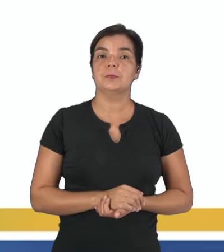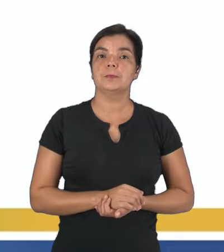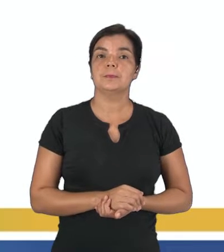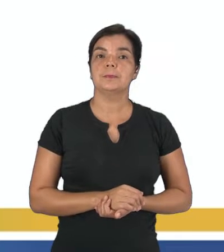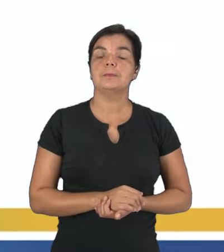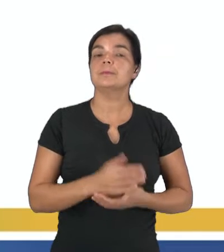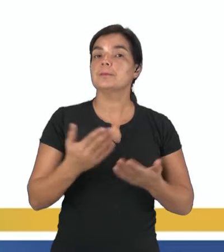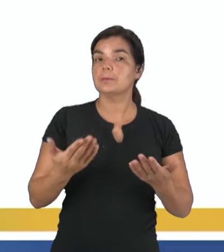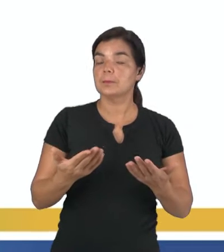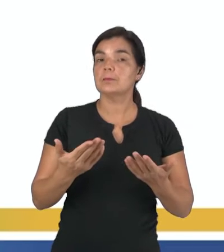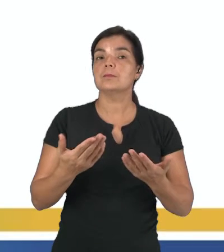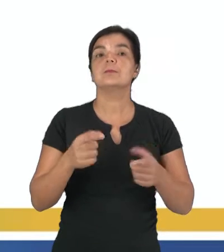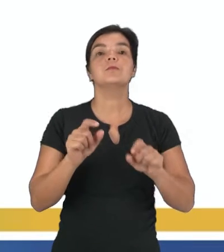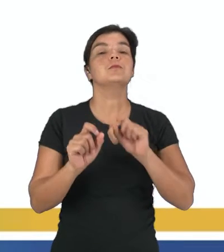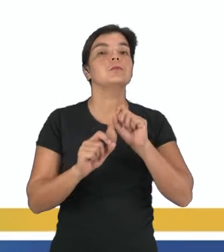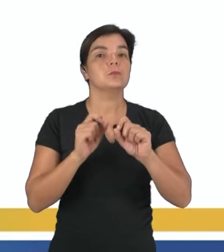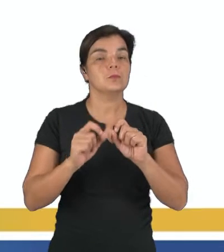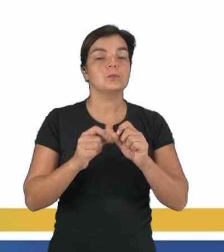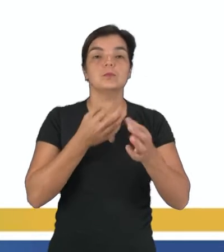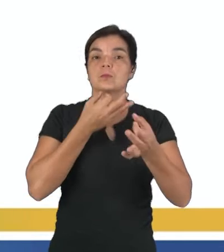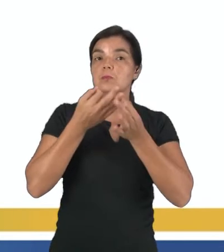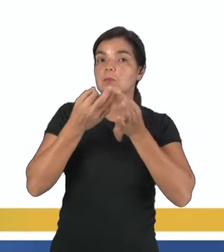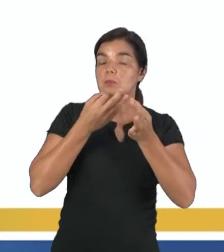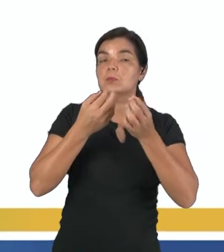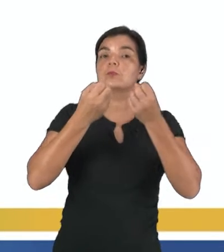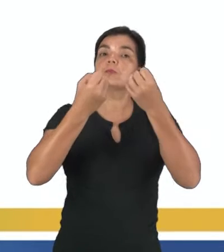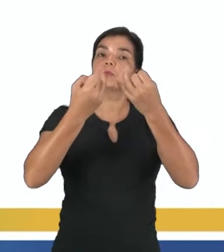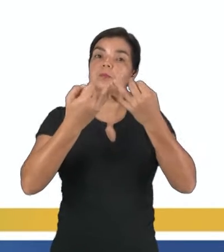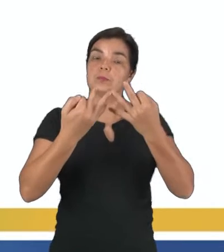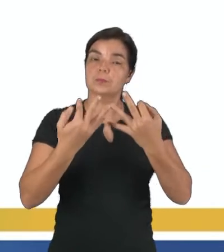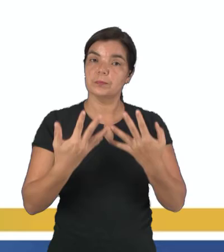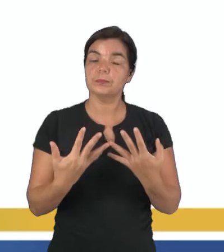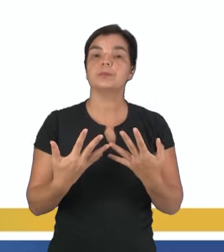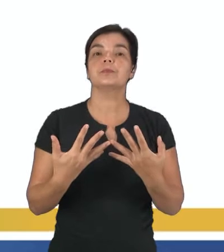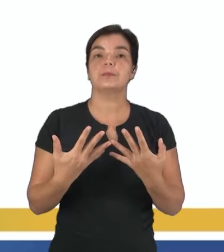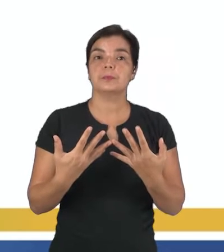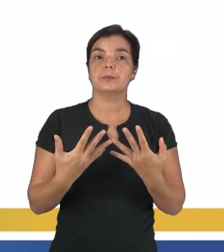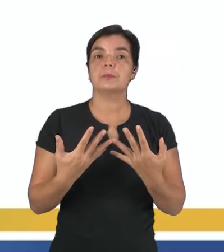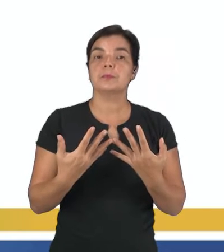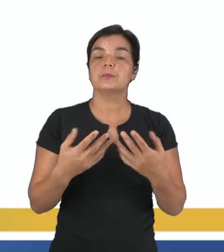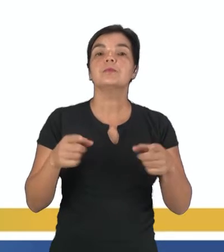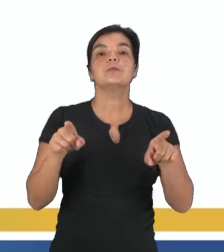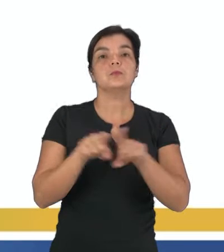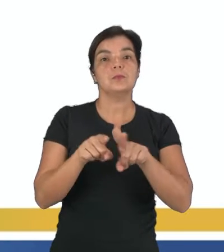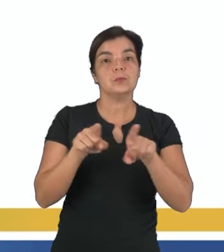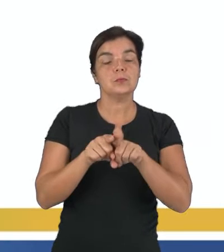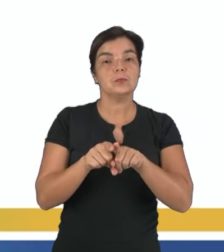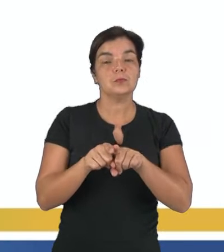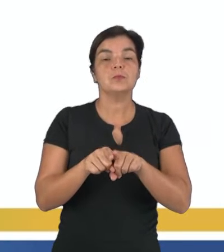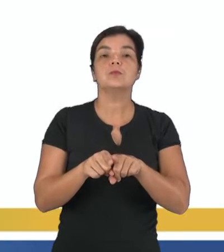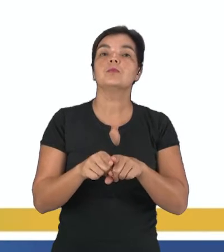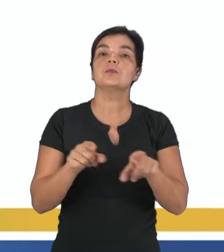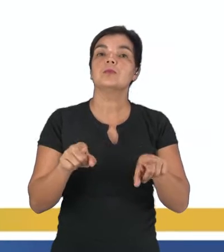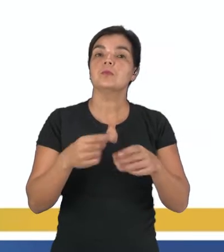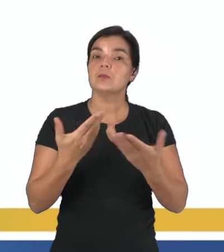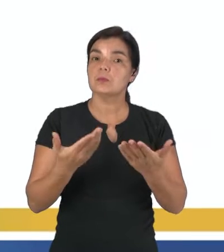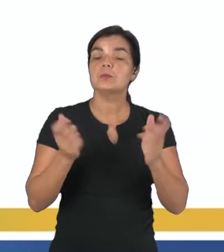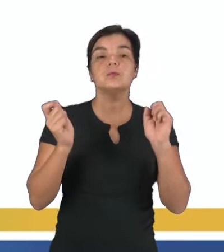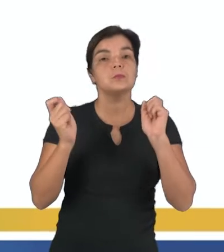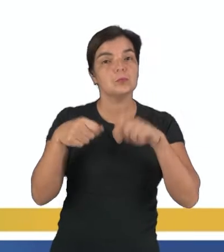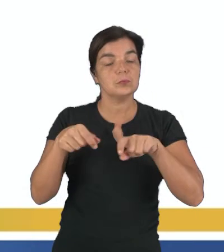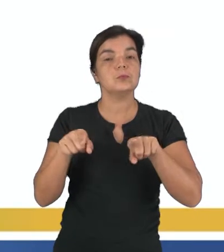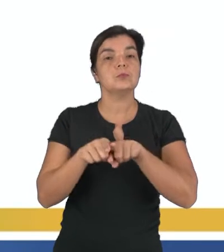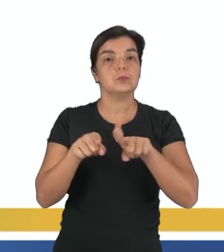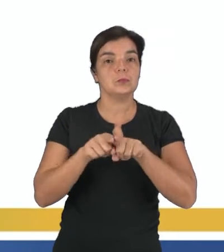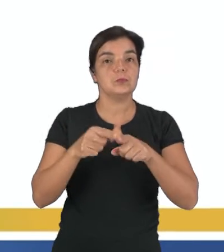opostos. Então aqui eu vou trazer, né, a argumentação, tá? E através de concessões e